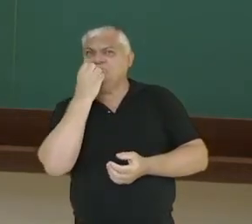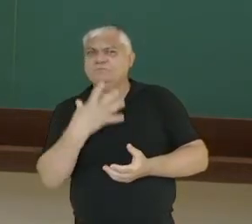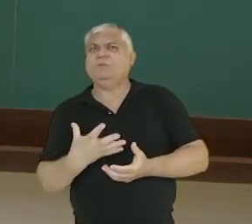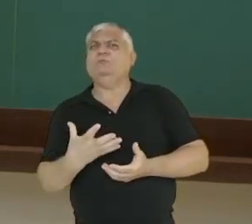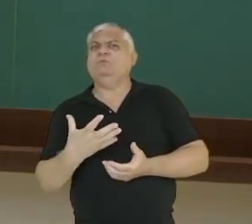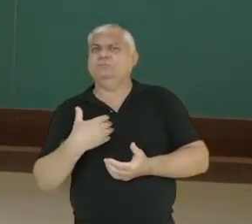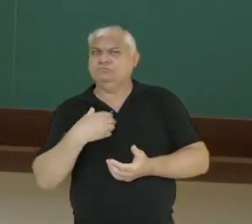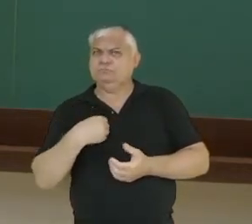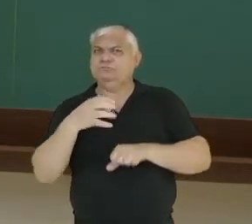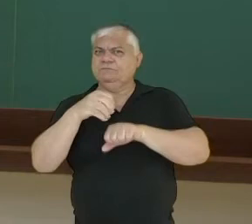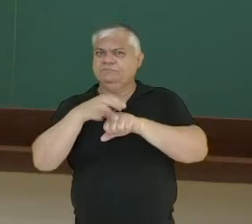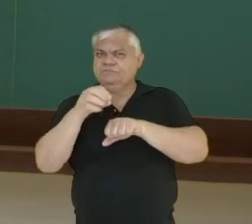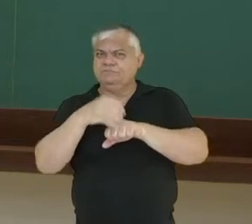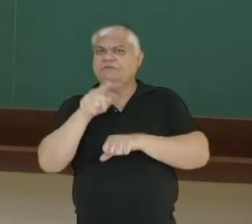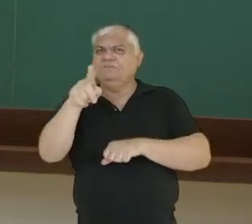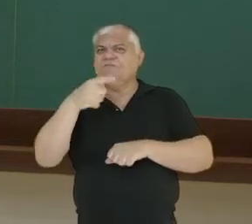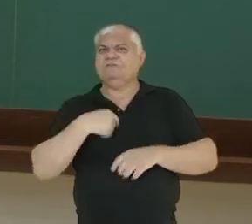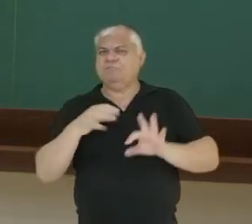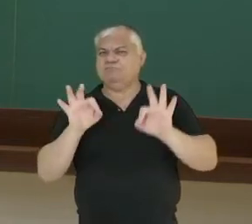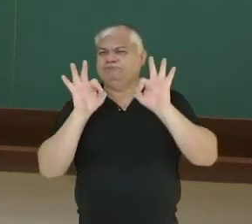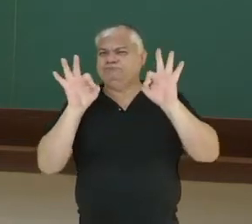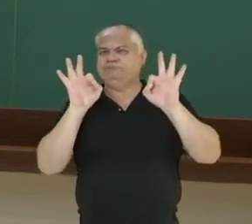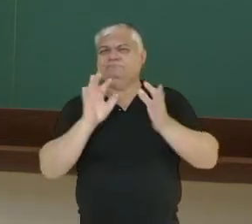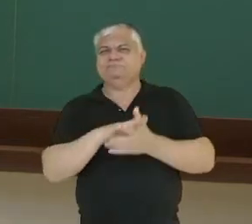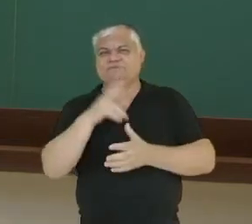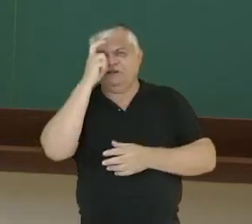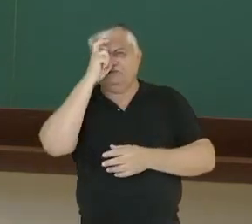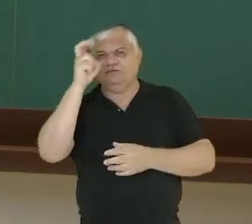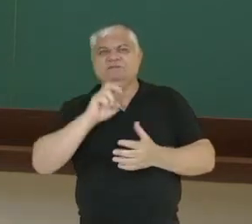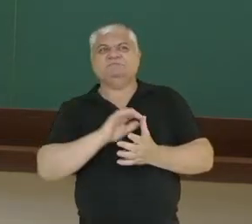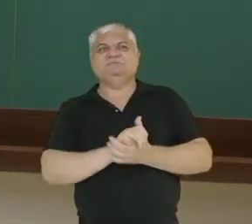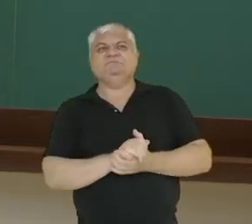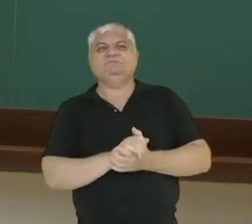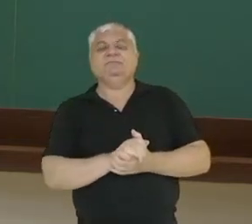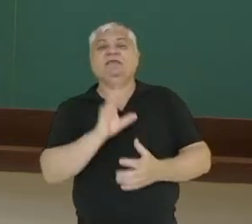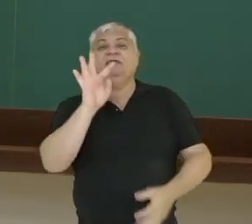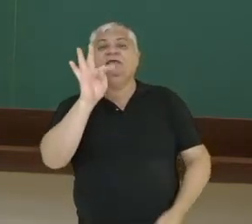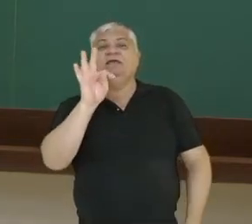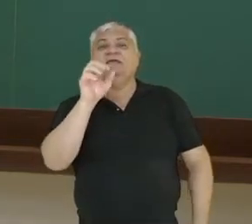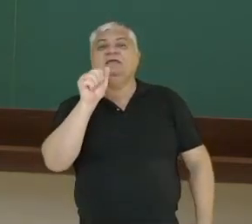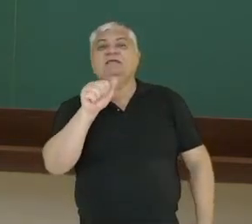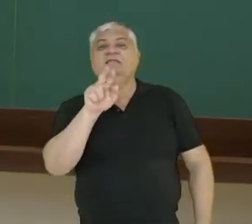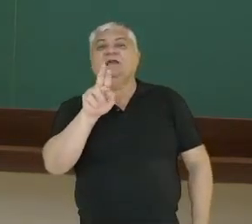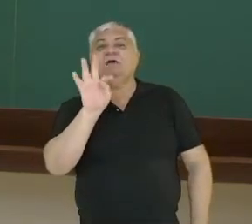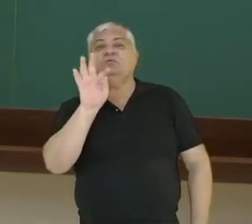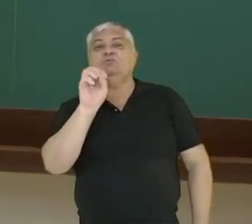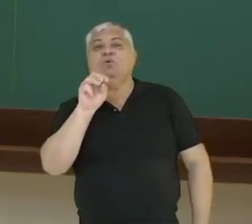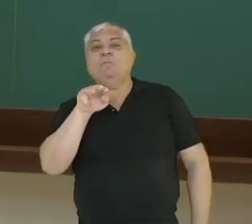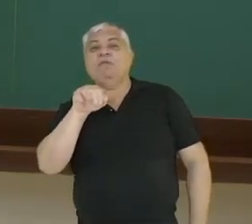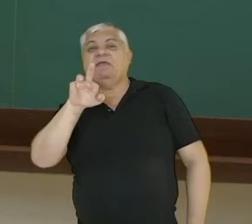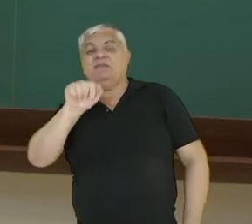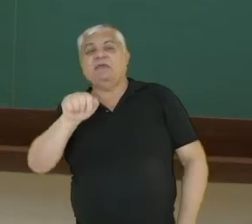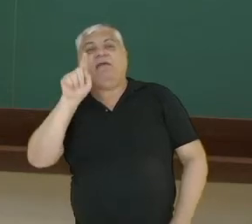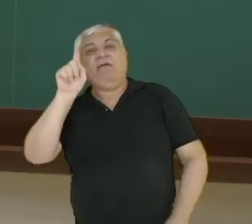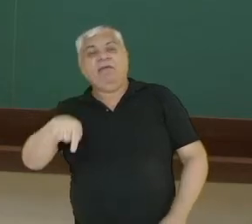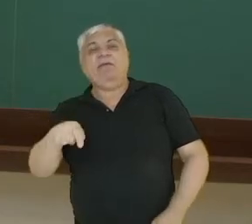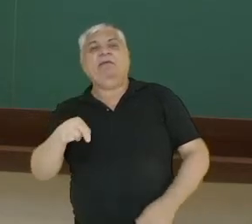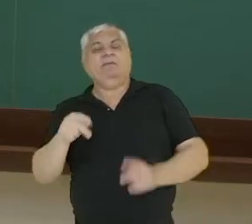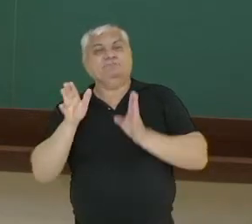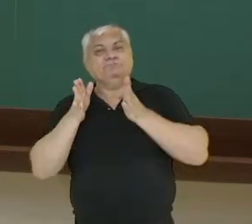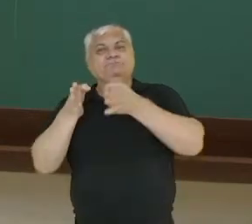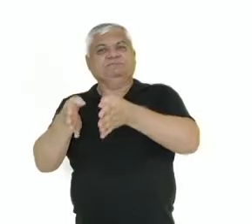bom trabalhar contigo. Você, ó, muito inteligente. Tautomeria, que é a questão desta aula